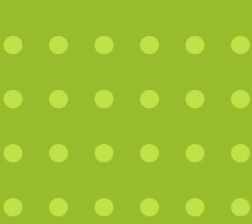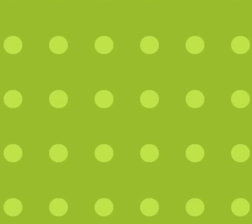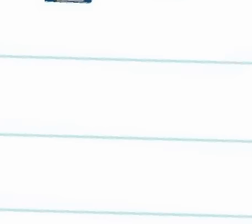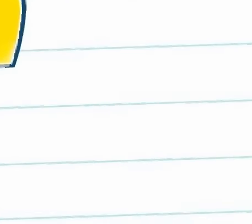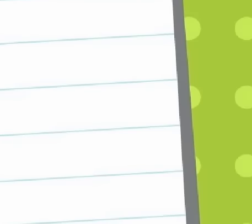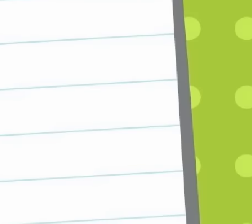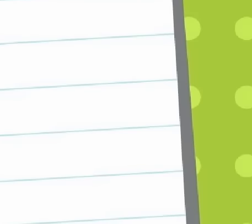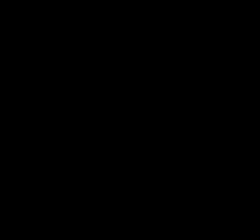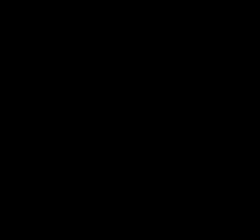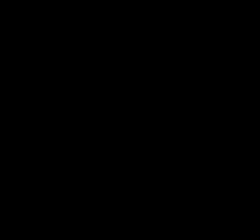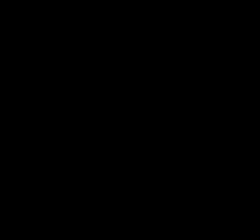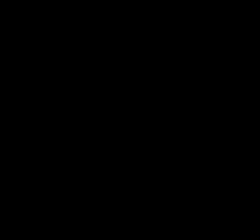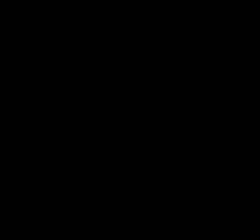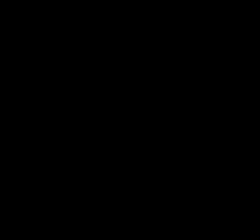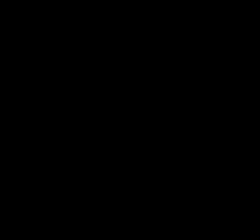Bob e Zoom.